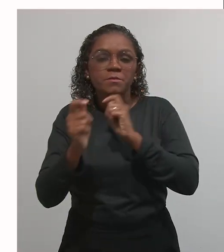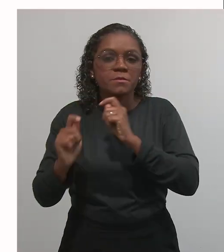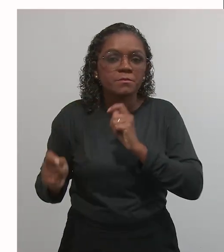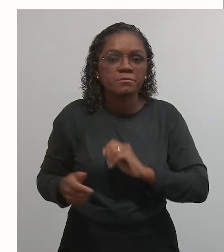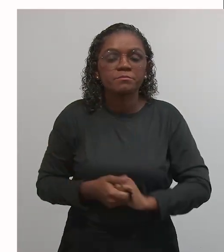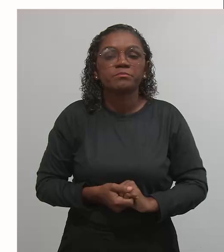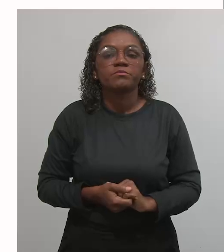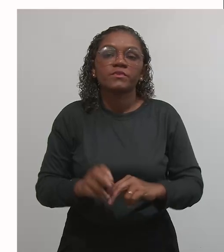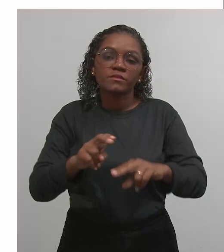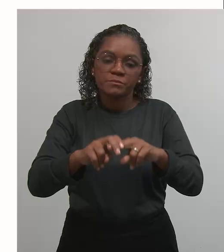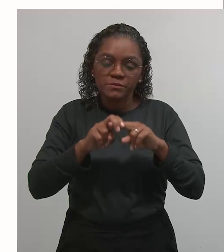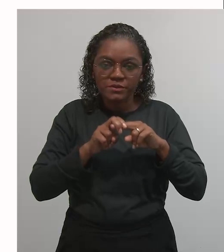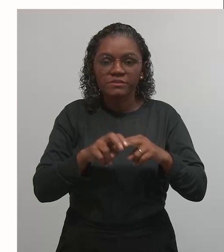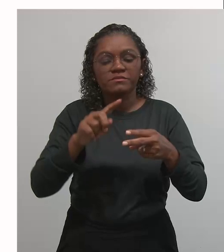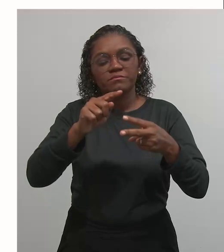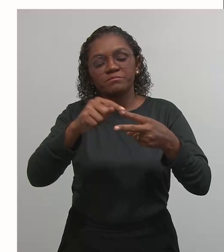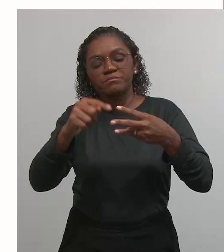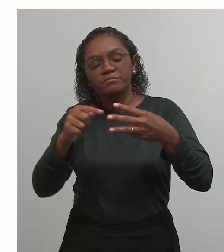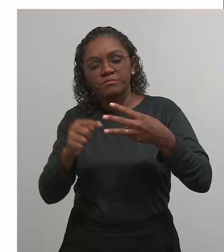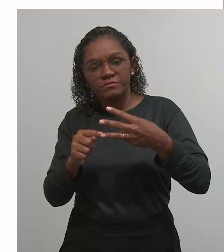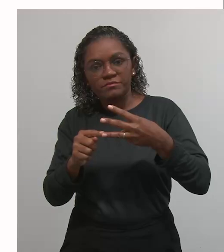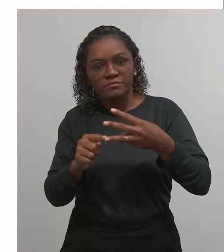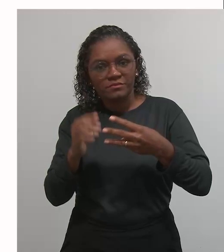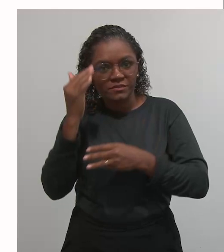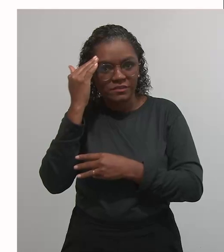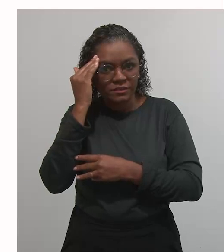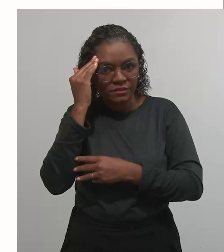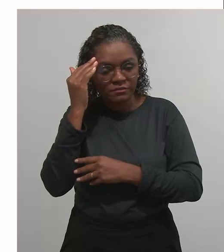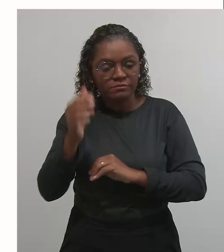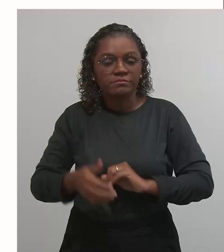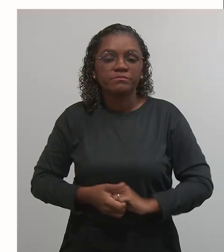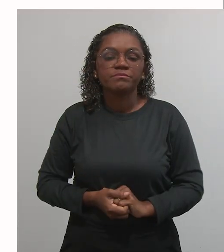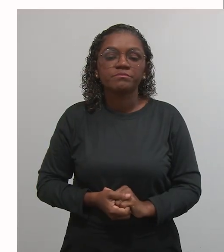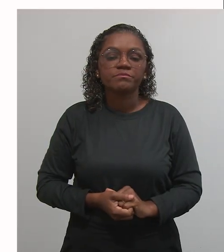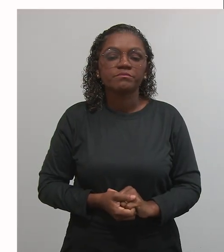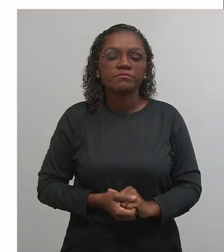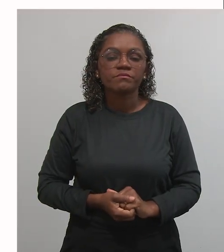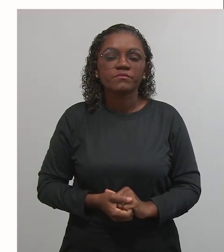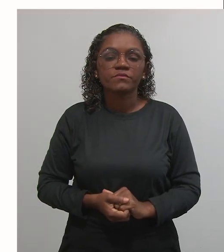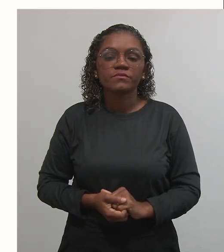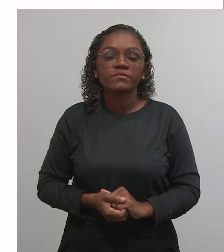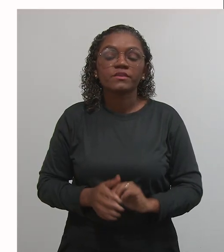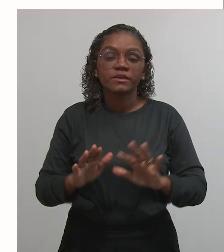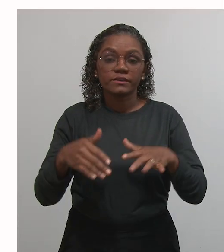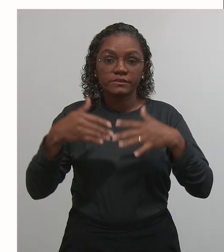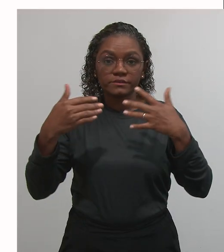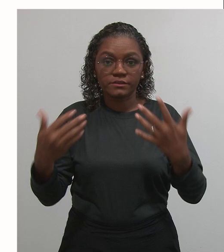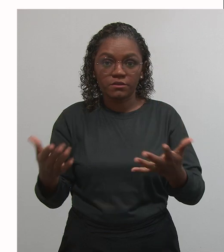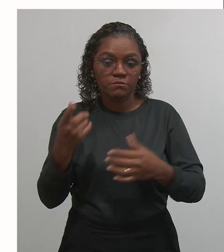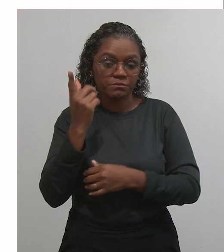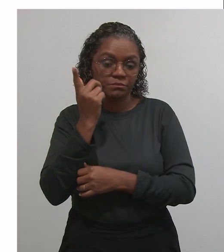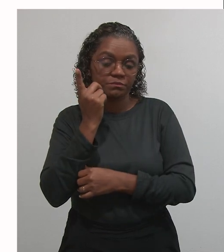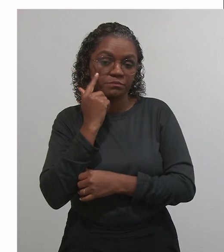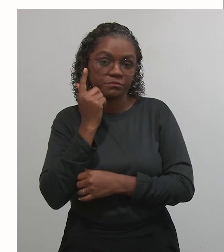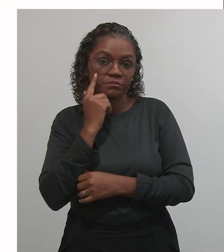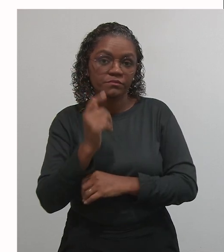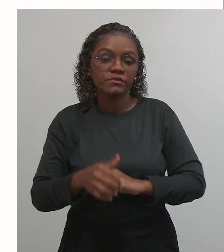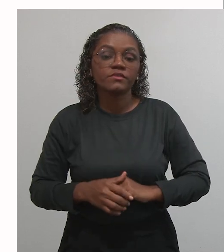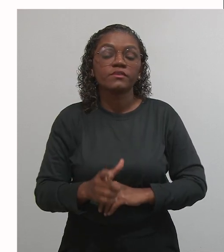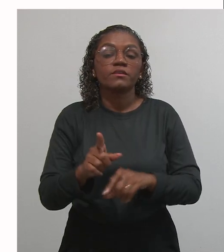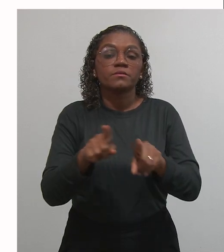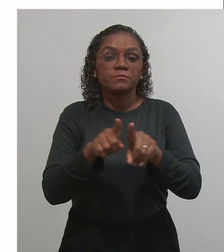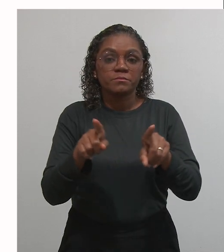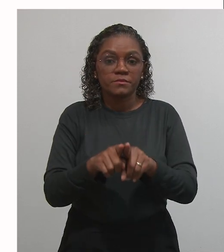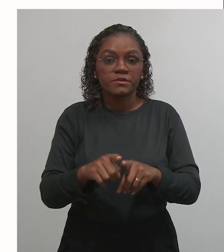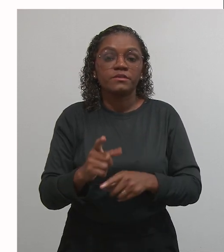acordo com a psique, segundo o Platão, ok? Bom, então, partindo desse princípio, a gente também